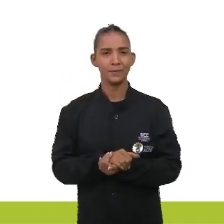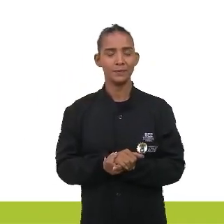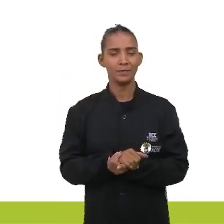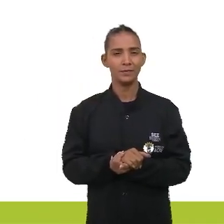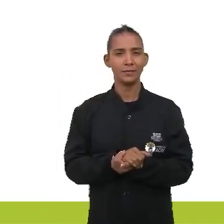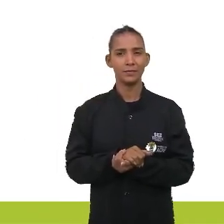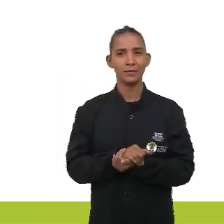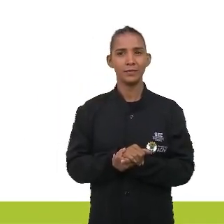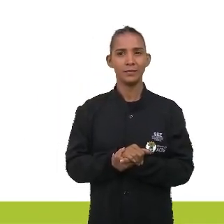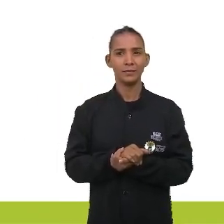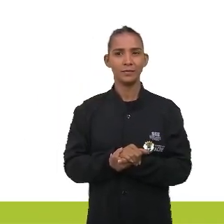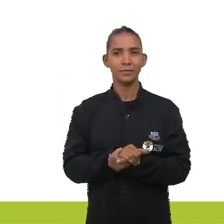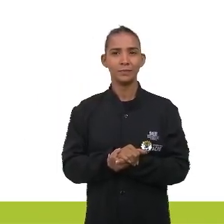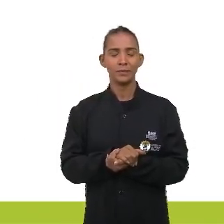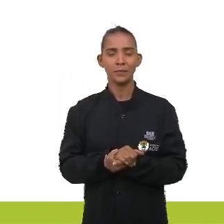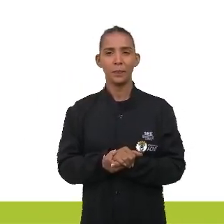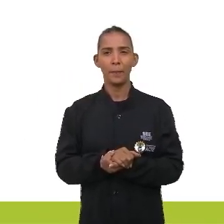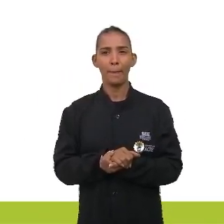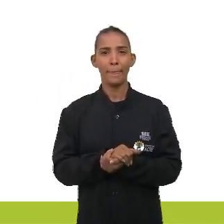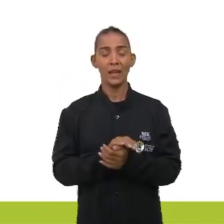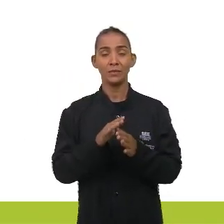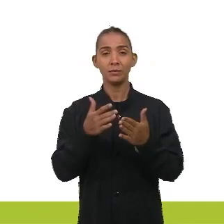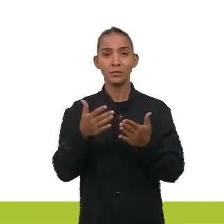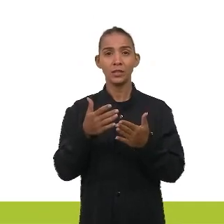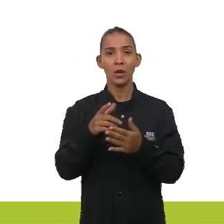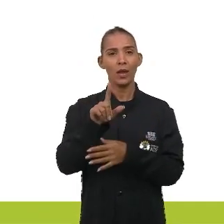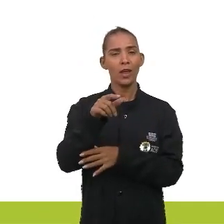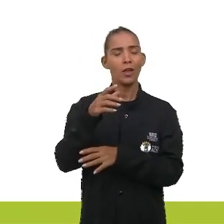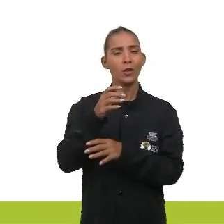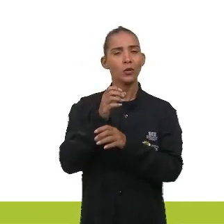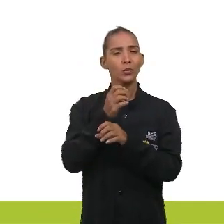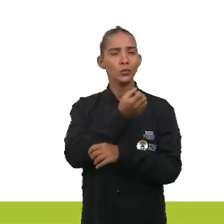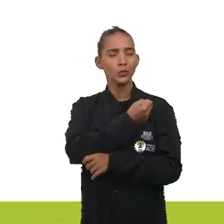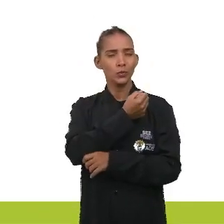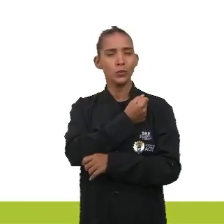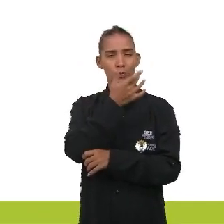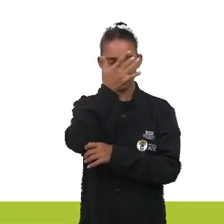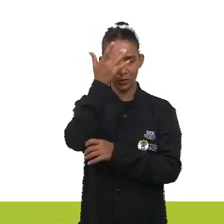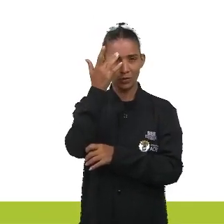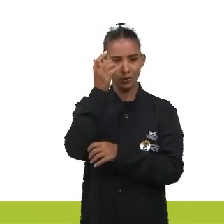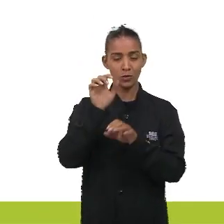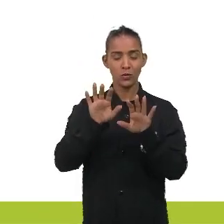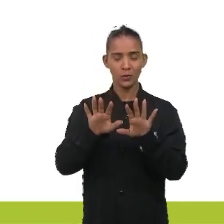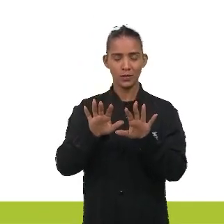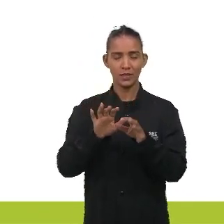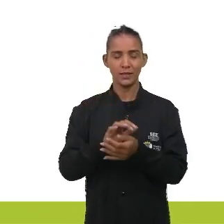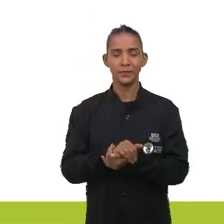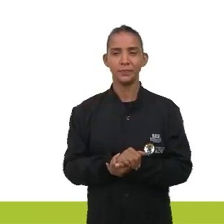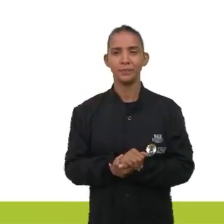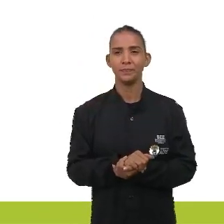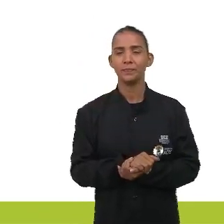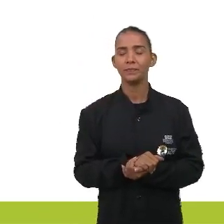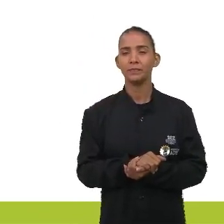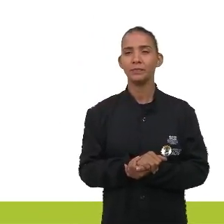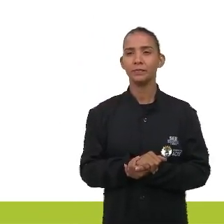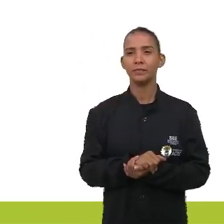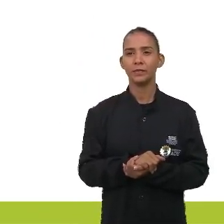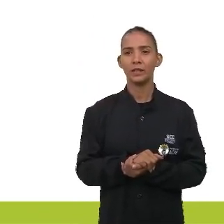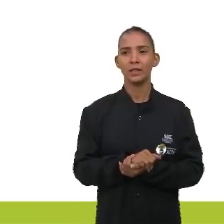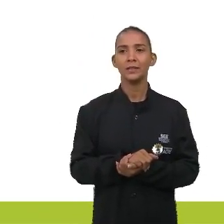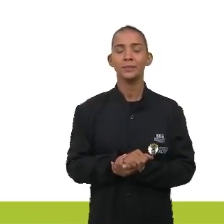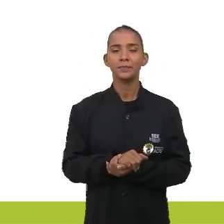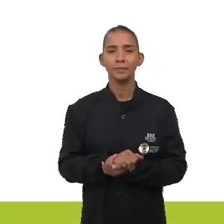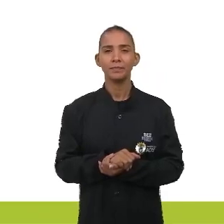Óbvio, 4 menos 1 é 3, né? Então, esse aqui é o número de pessoa menos uma pessoa, vamos dizer assim. Isso nos leva